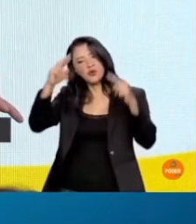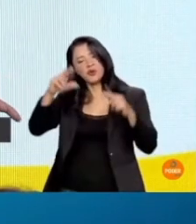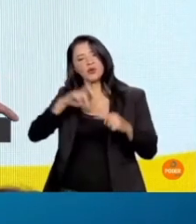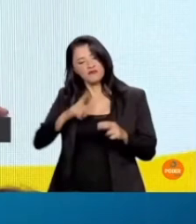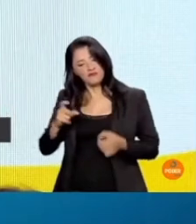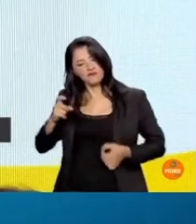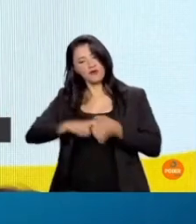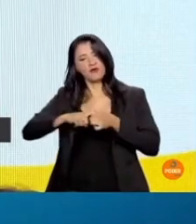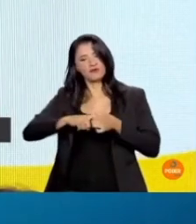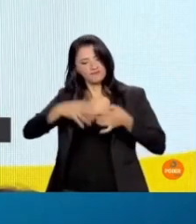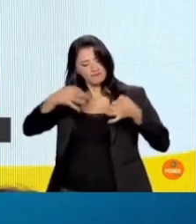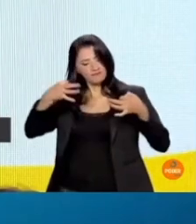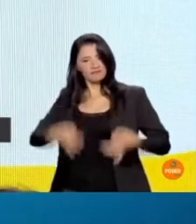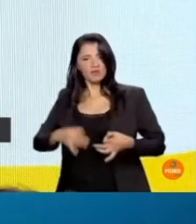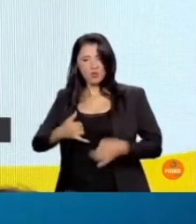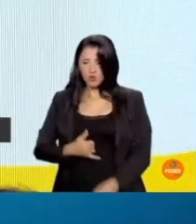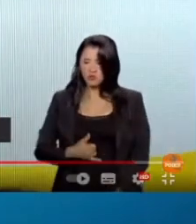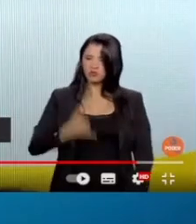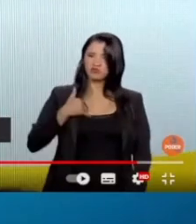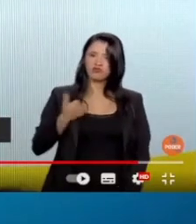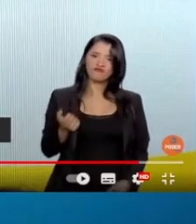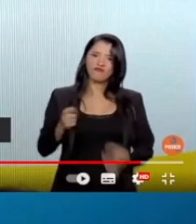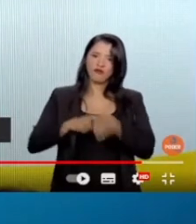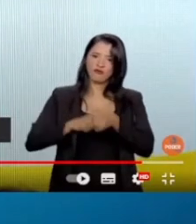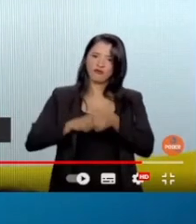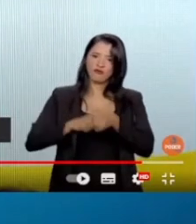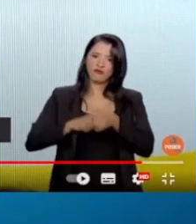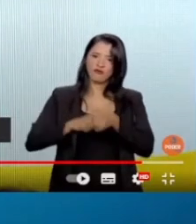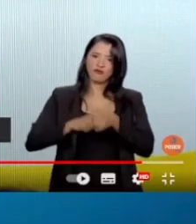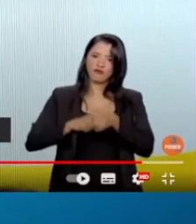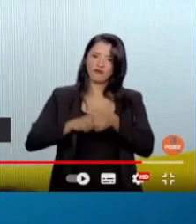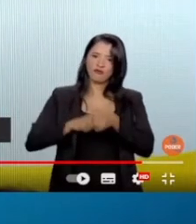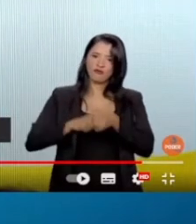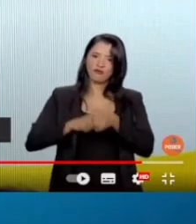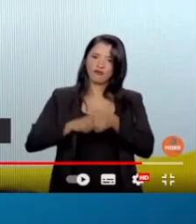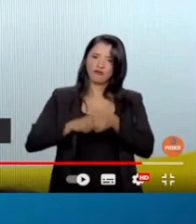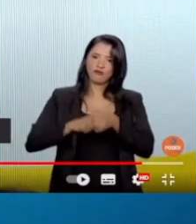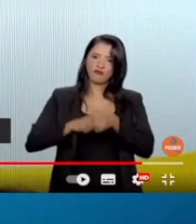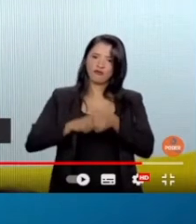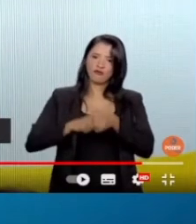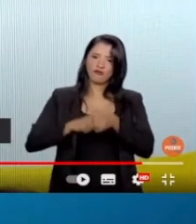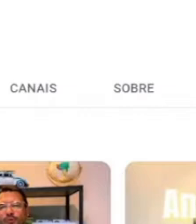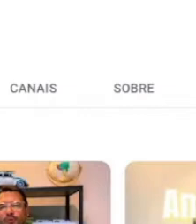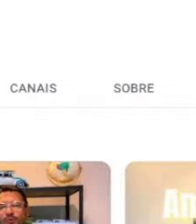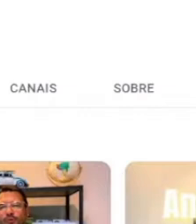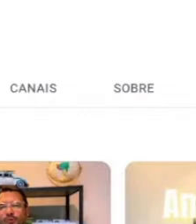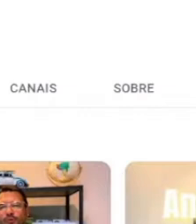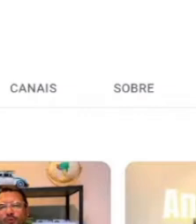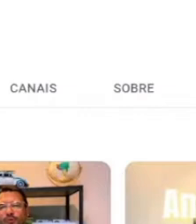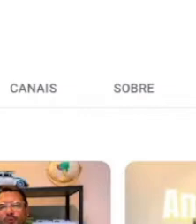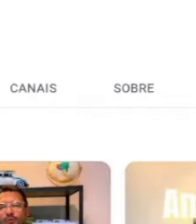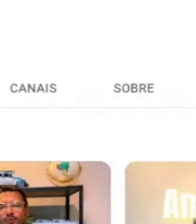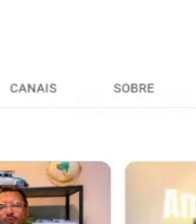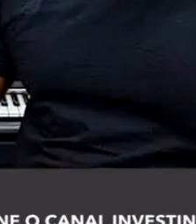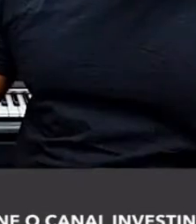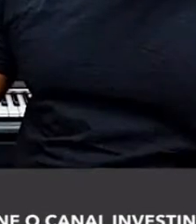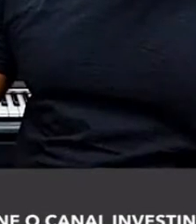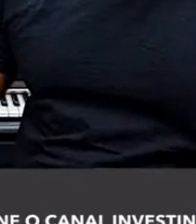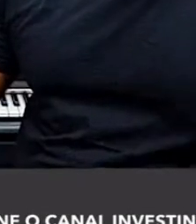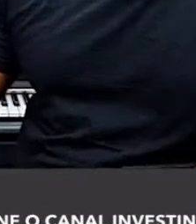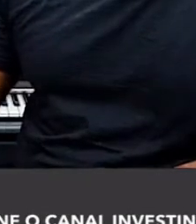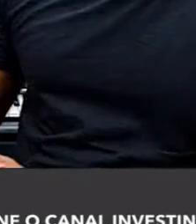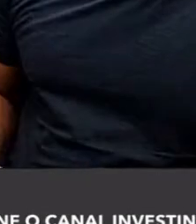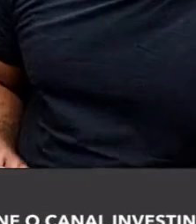Recupera a dignidade, o orgulho do ser humano. Olha, se tem uma coisa que eu pago um pau é o Lula falando.